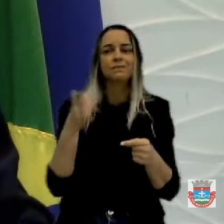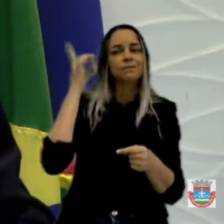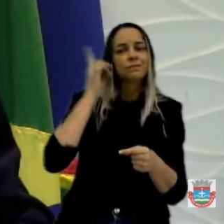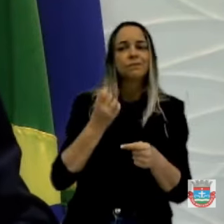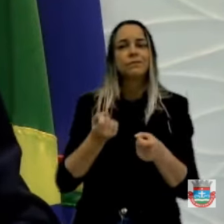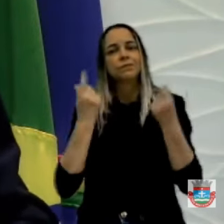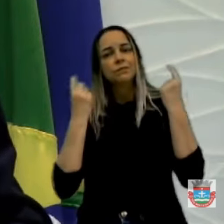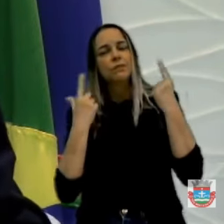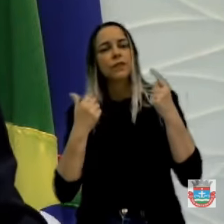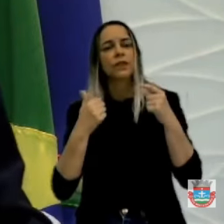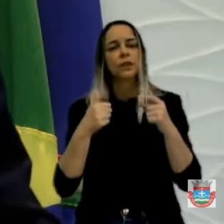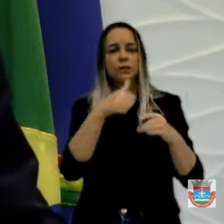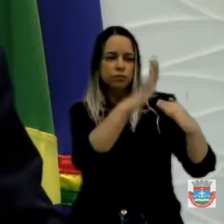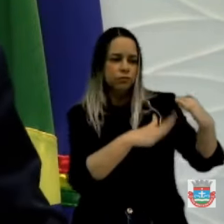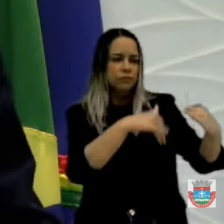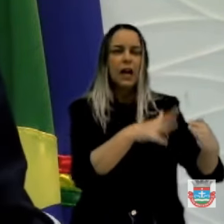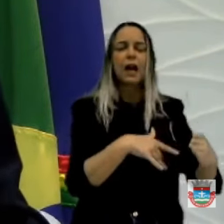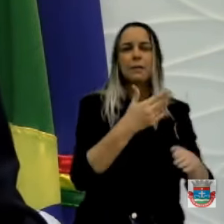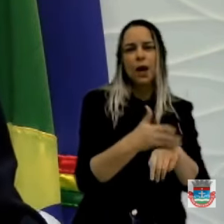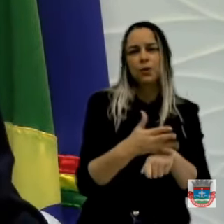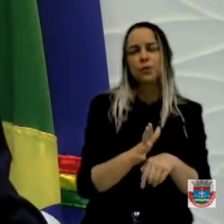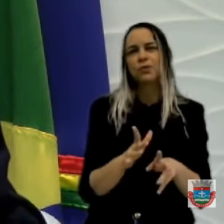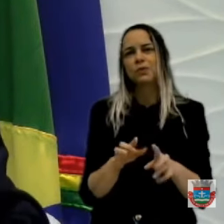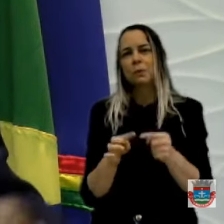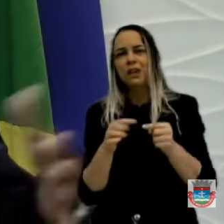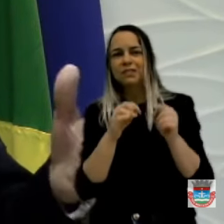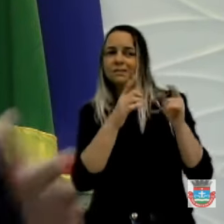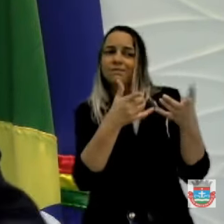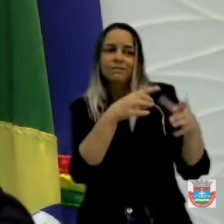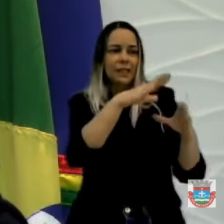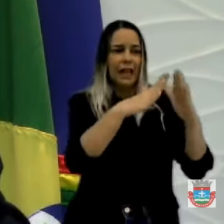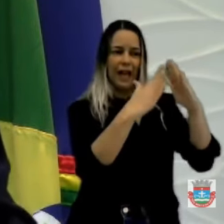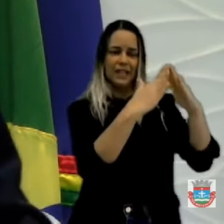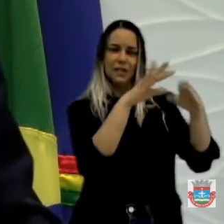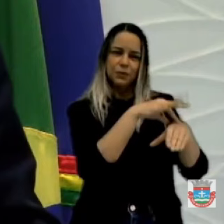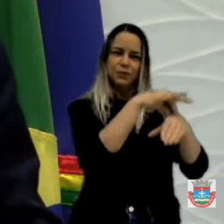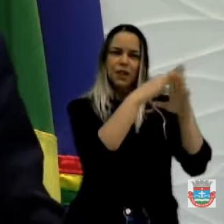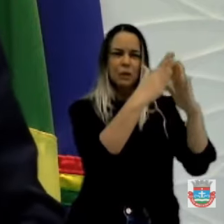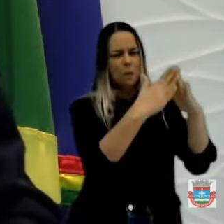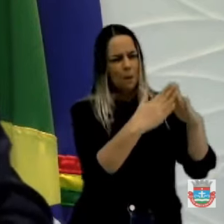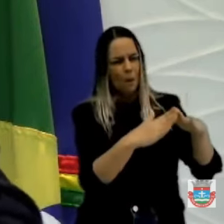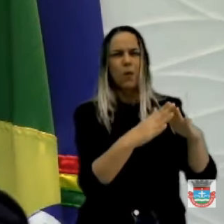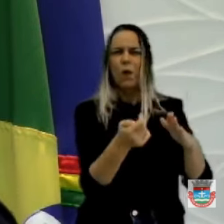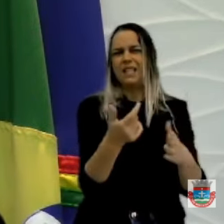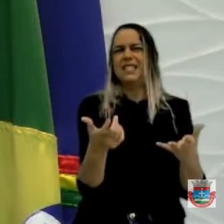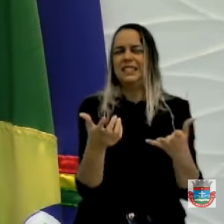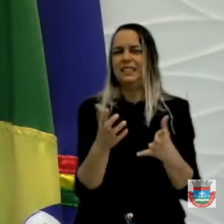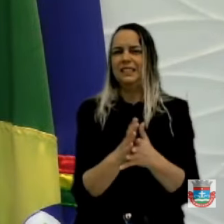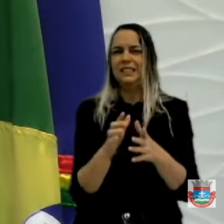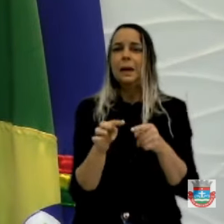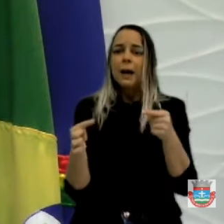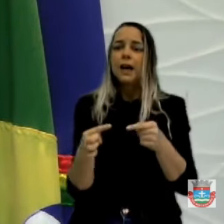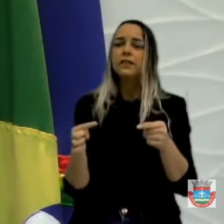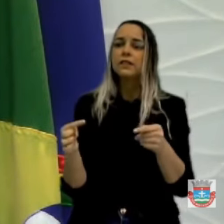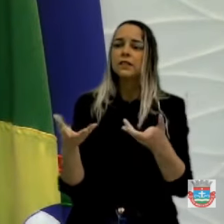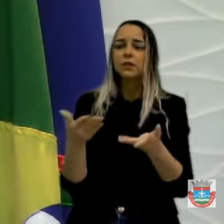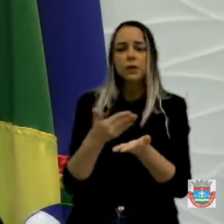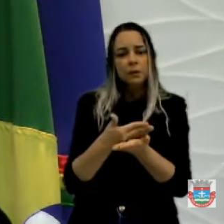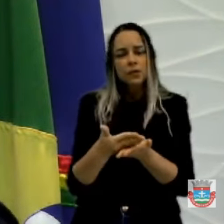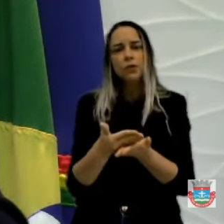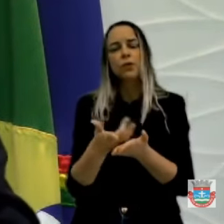cal e deixou o açougue caindo, chegar às condições que chegou. Aí entra o prefeito Alexandre